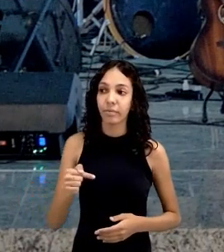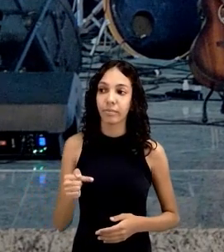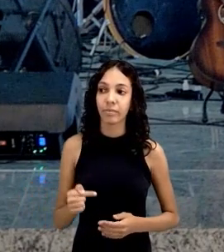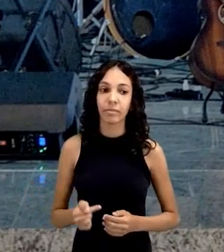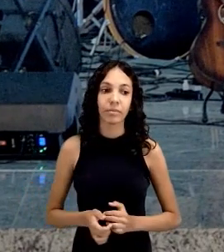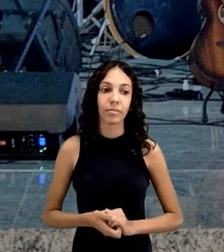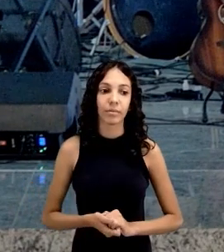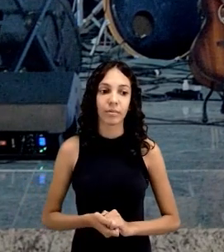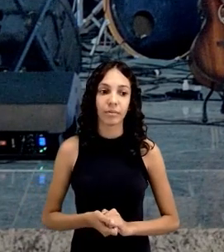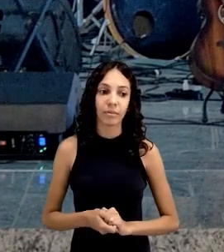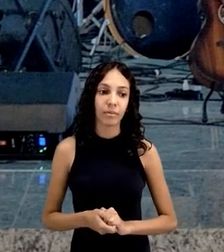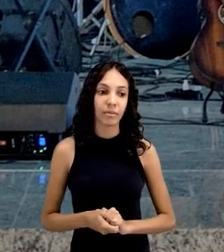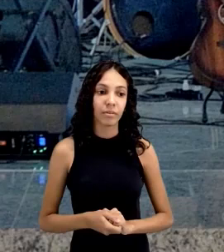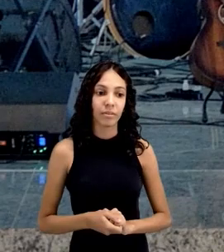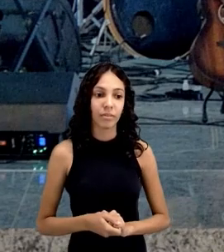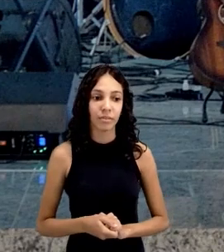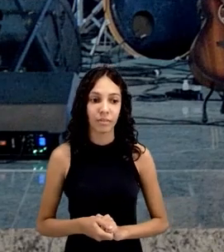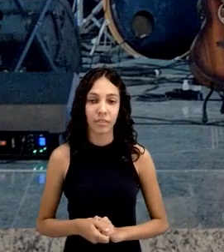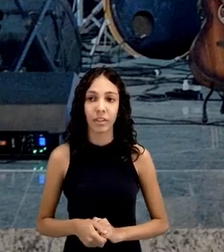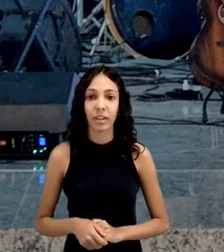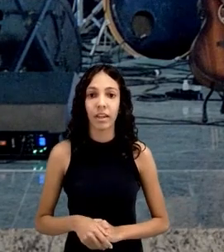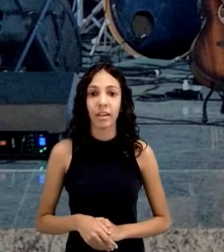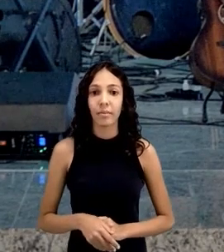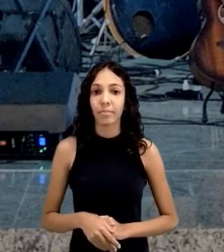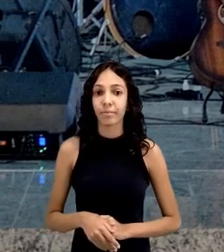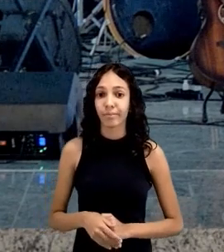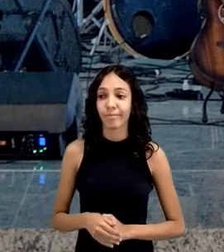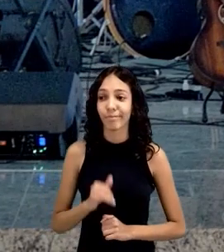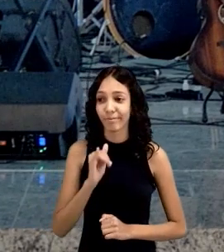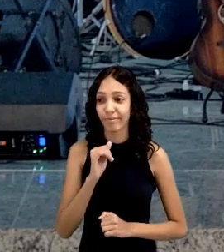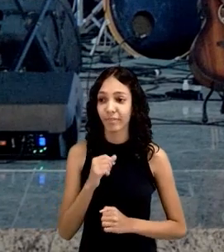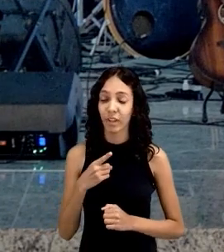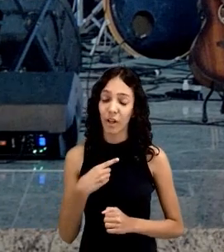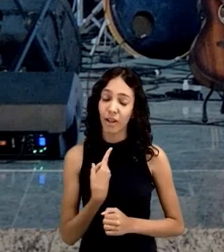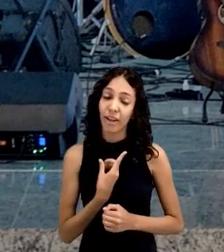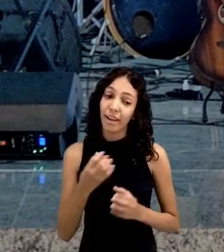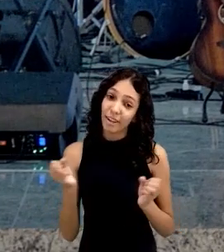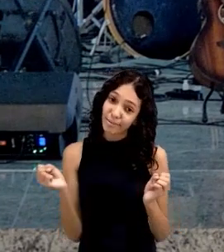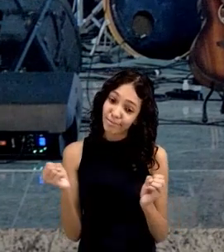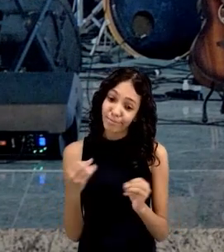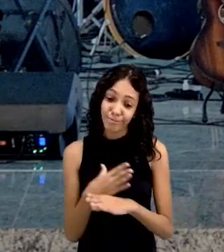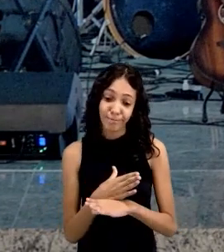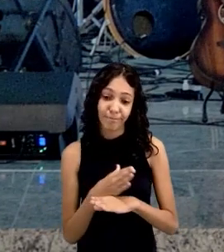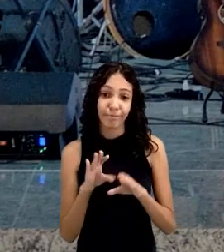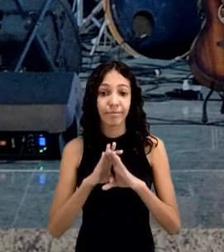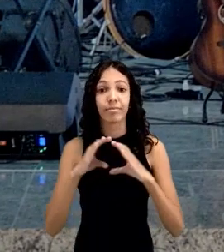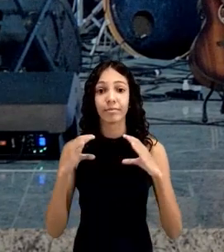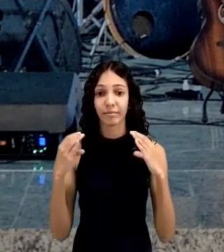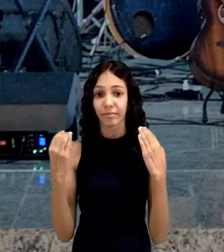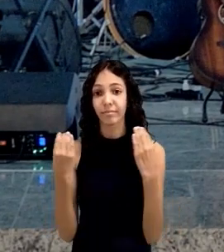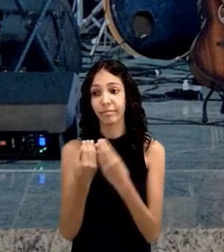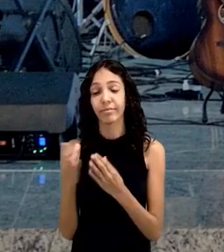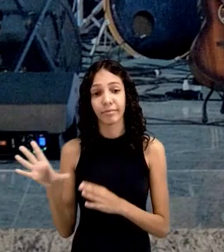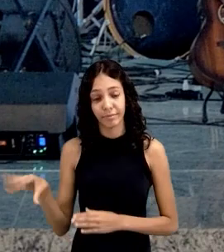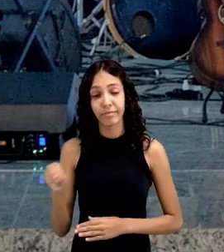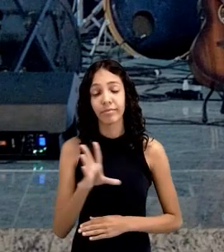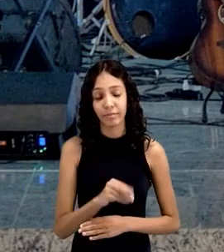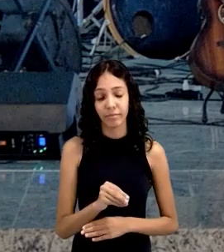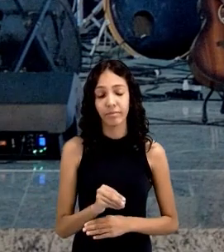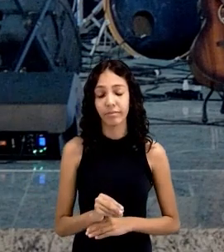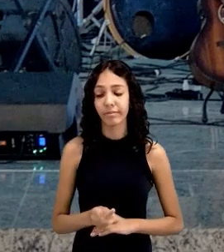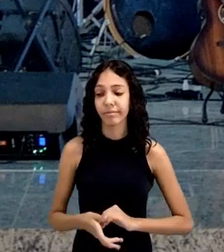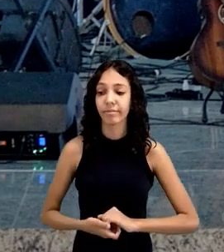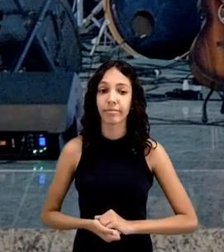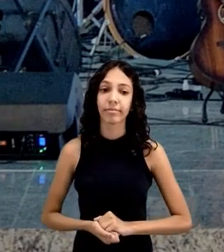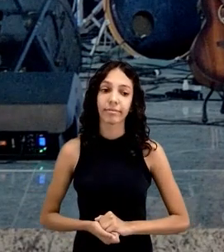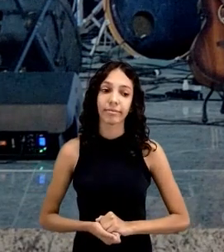já o Conjubaf, não é isso? A gente já fica com o coração assim, nossa. Toda vez que a gente